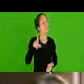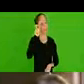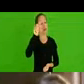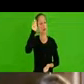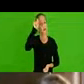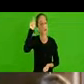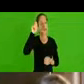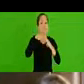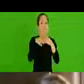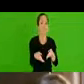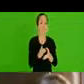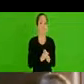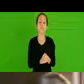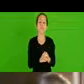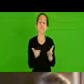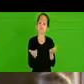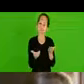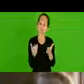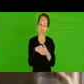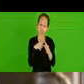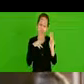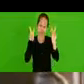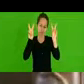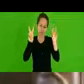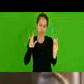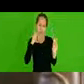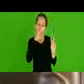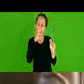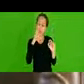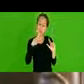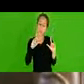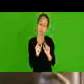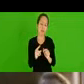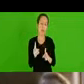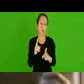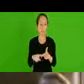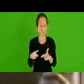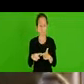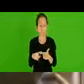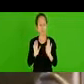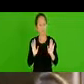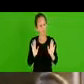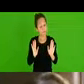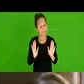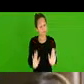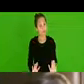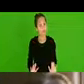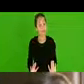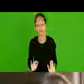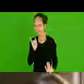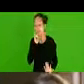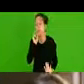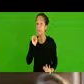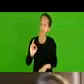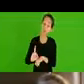essas tensões estão menos acirradas, mas que nós também, por exemplo, um doutorado é